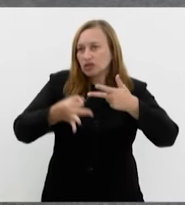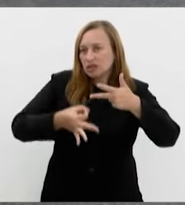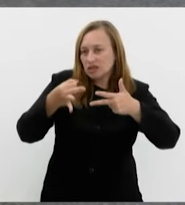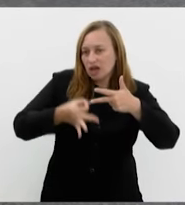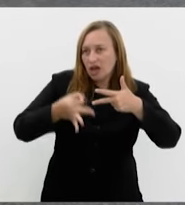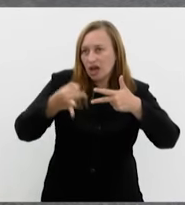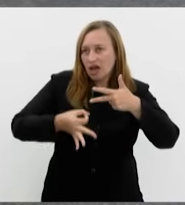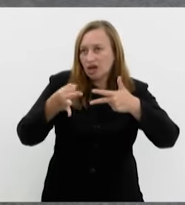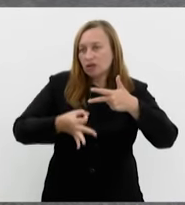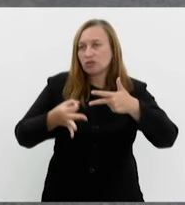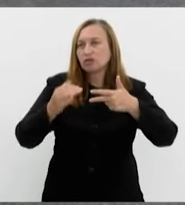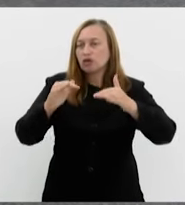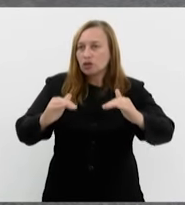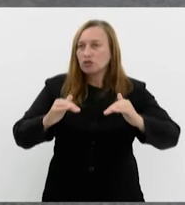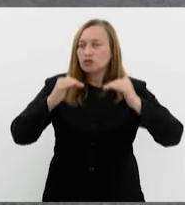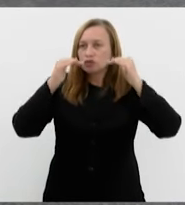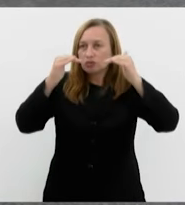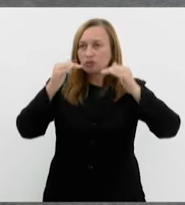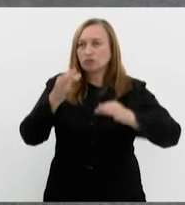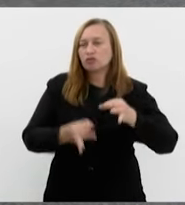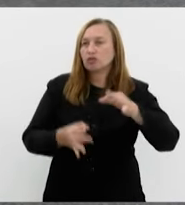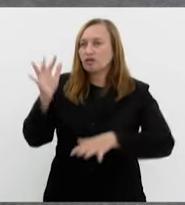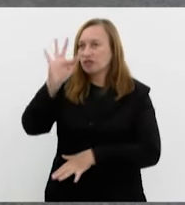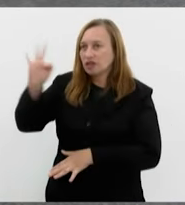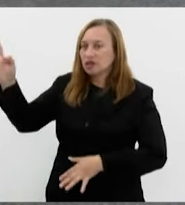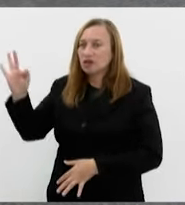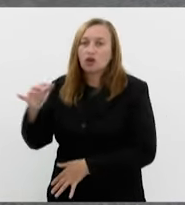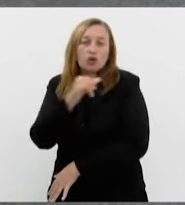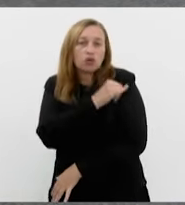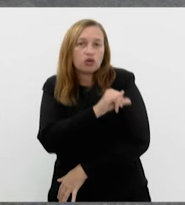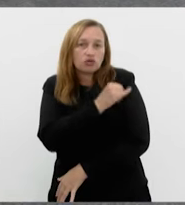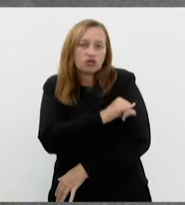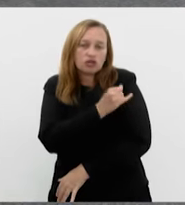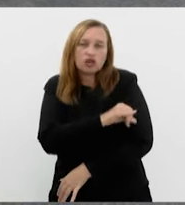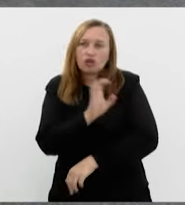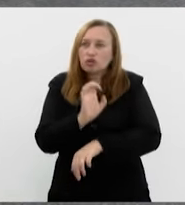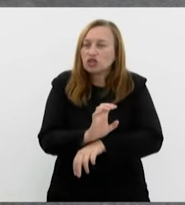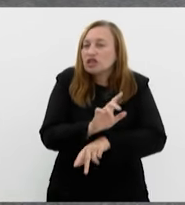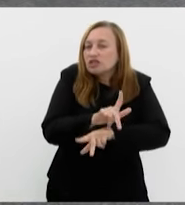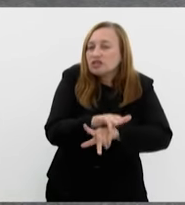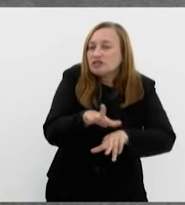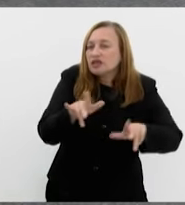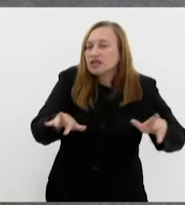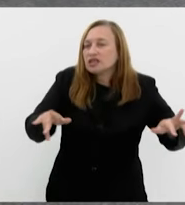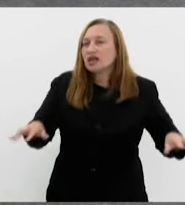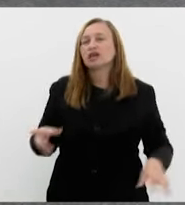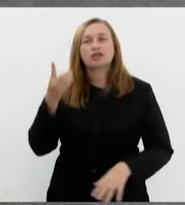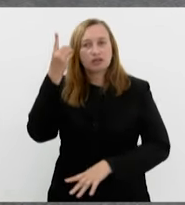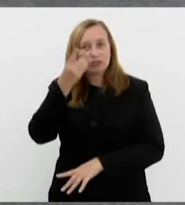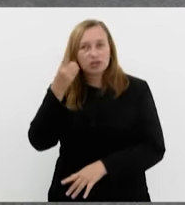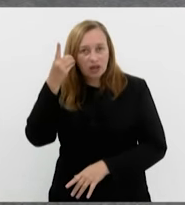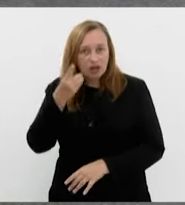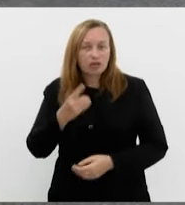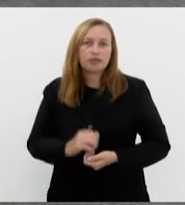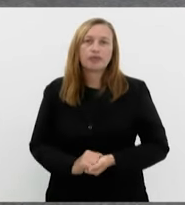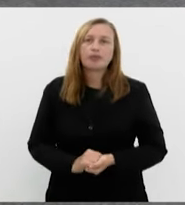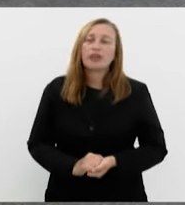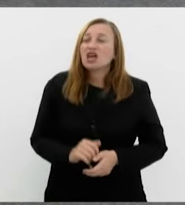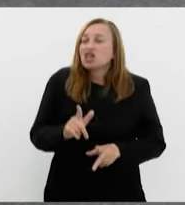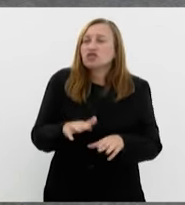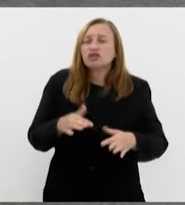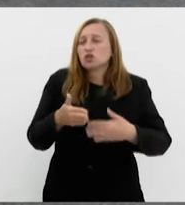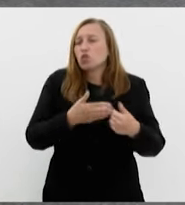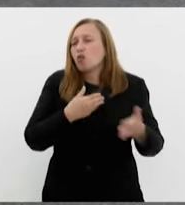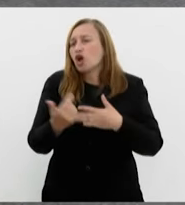Federal. Entendam que o Rio de Janeiro é um Estado diferenciado, nobre deputado. É um Estado diferente de